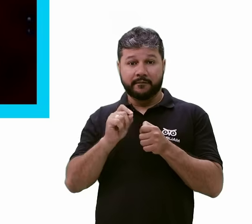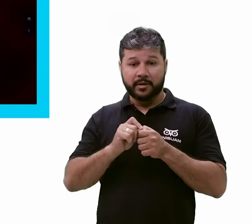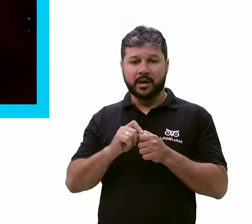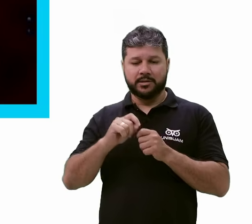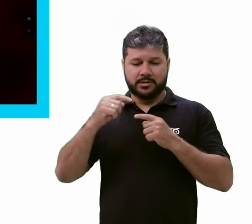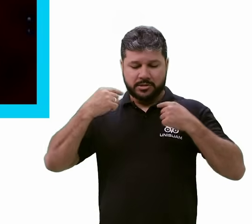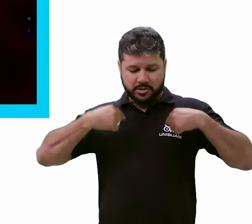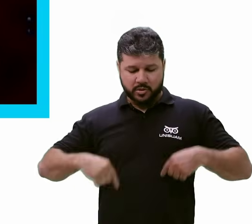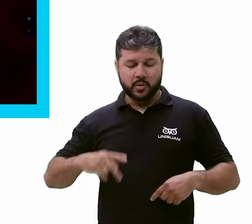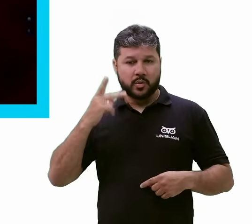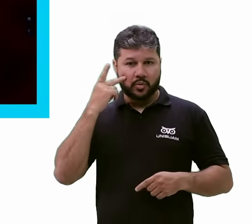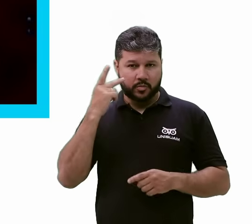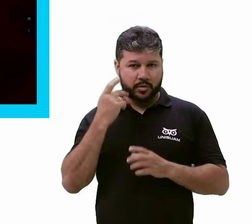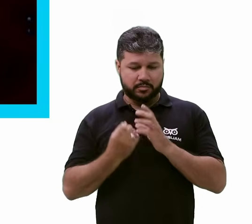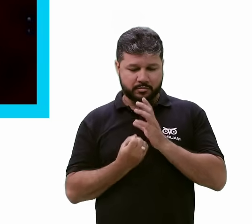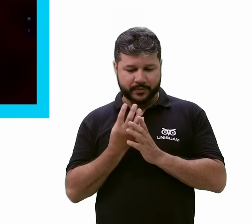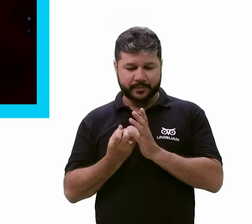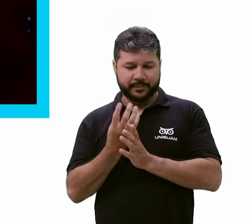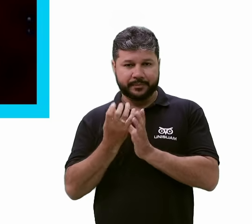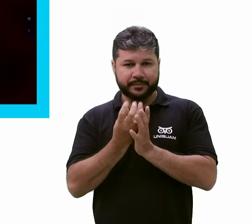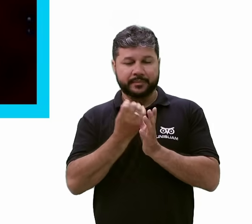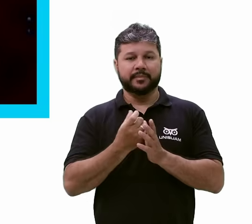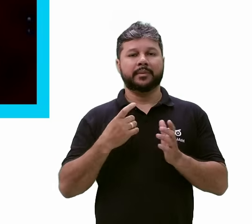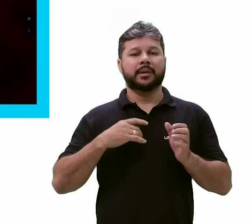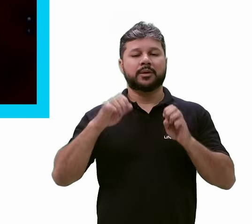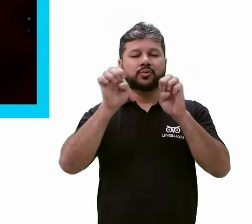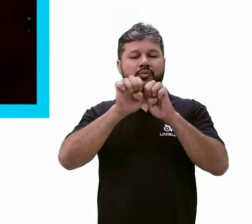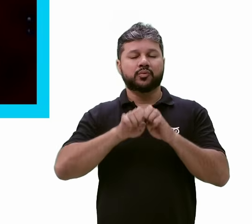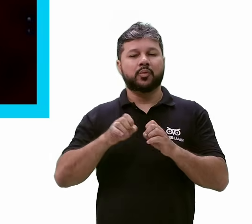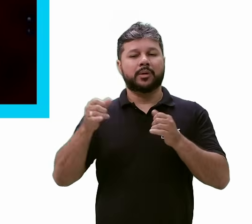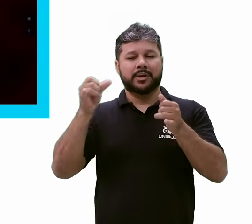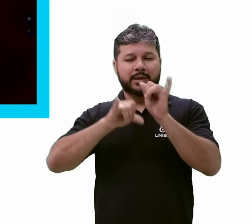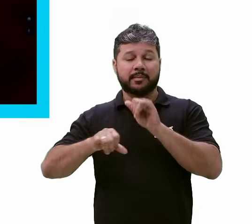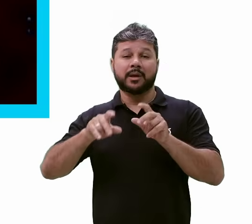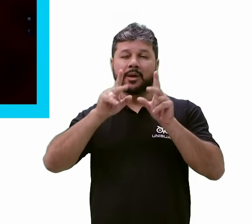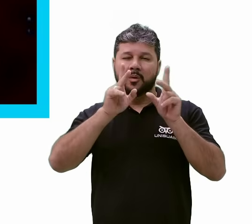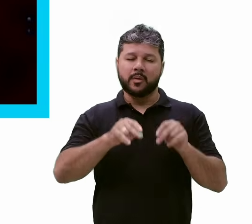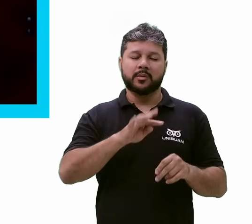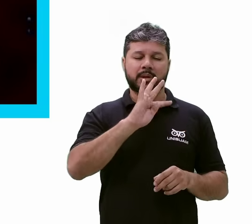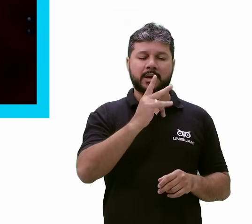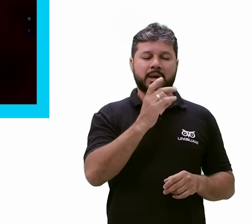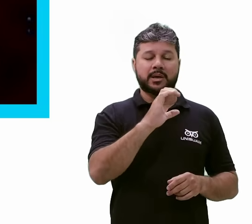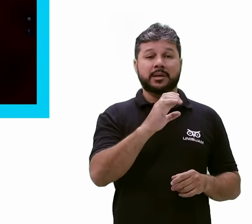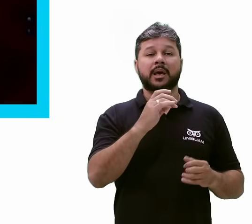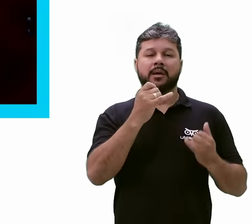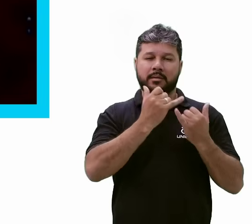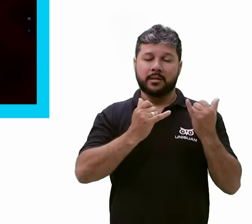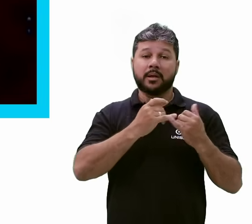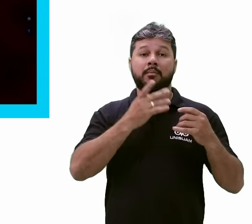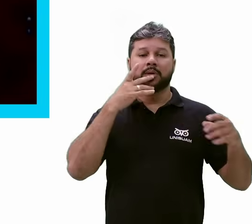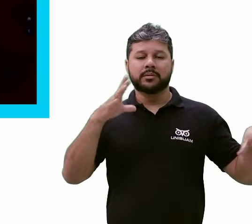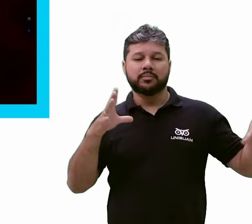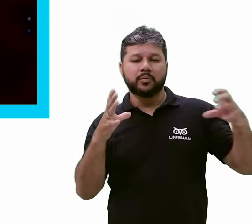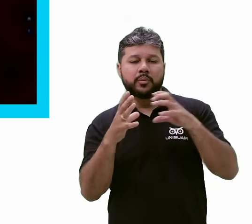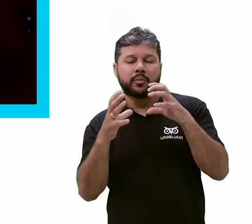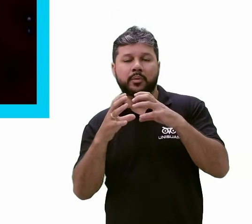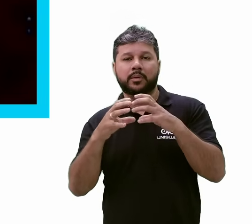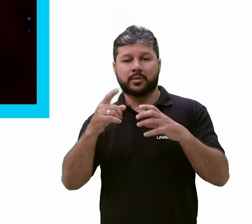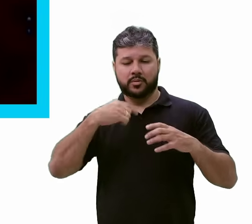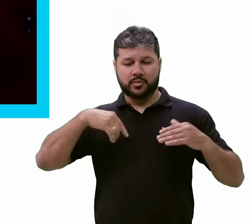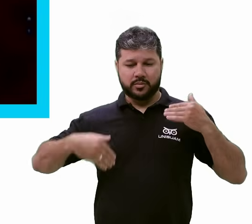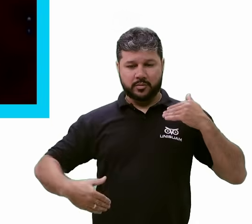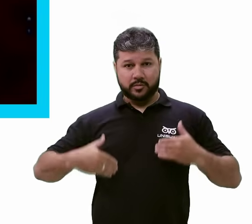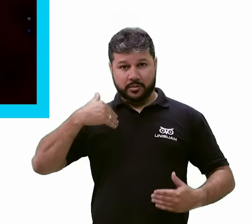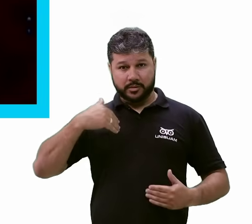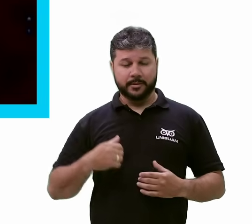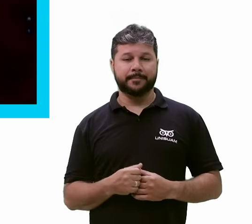gente produz dentro do corpo, tá? Ela tem uma estrutura química semelhante ao THC. Por isso que o THC tem efeito dentro do nosso